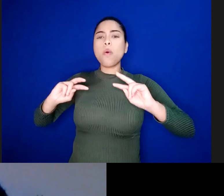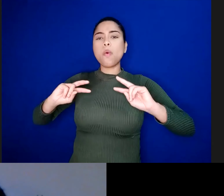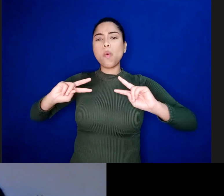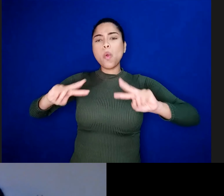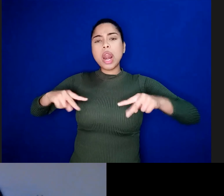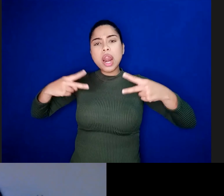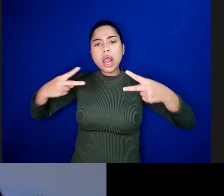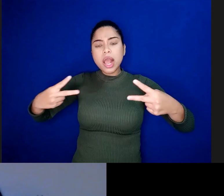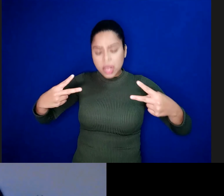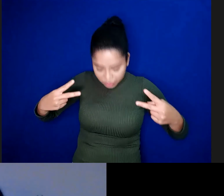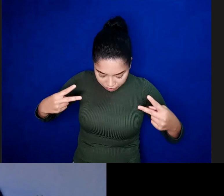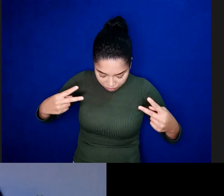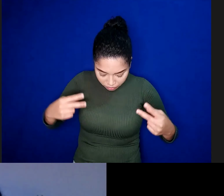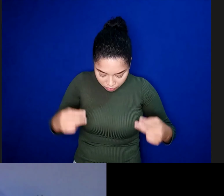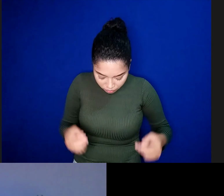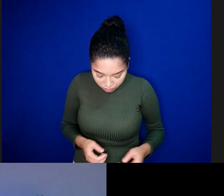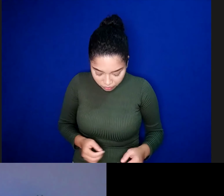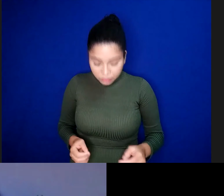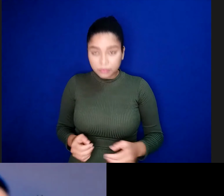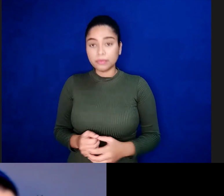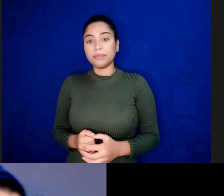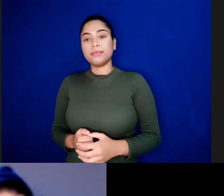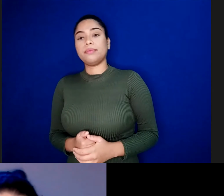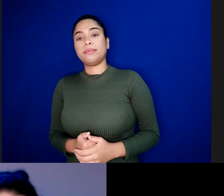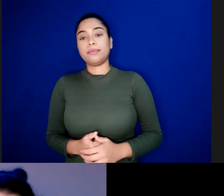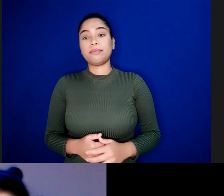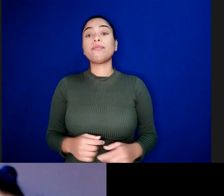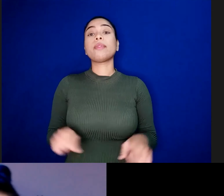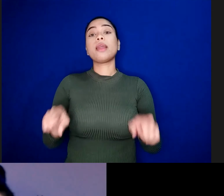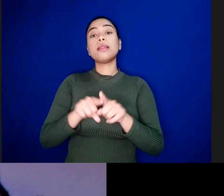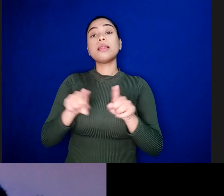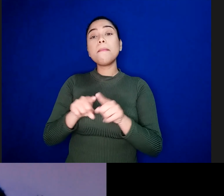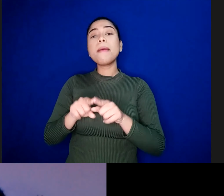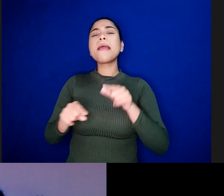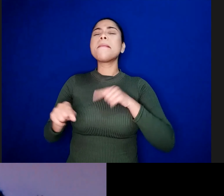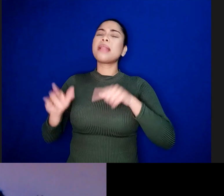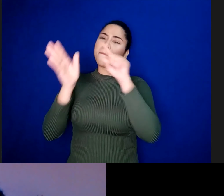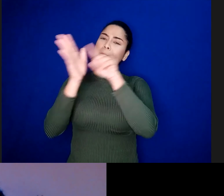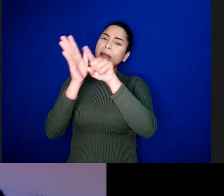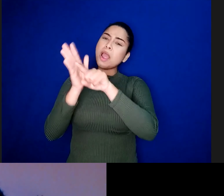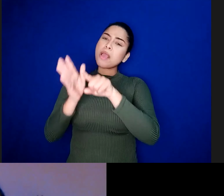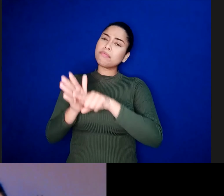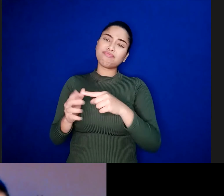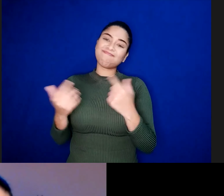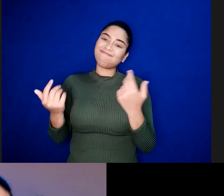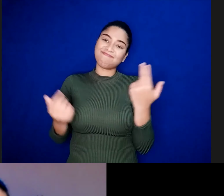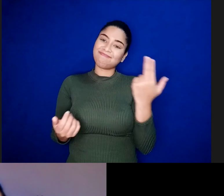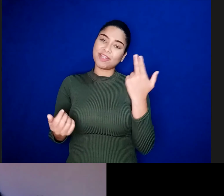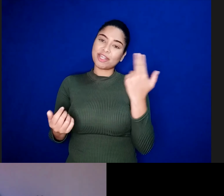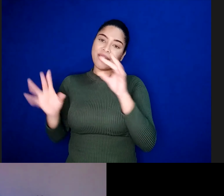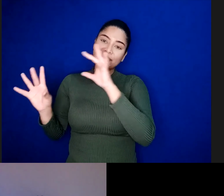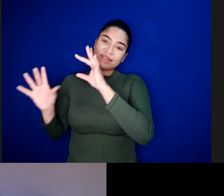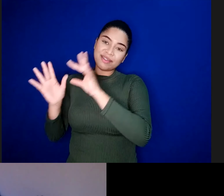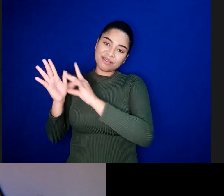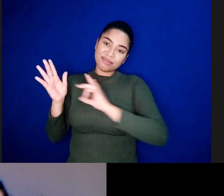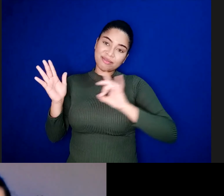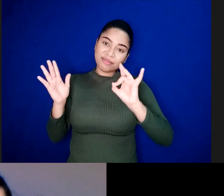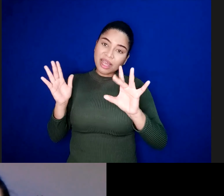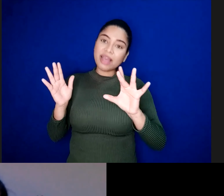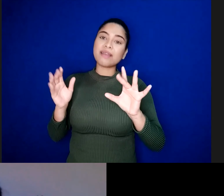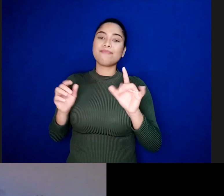dessas outras referências e também muitas outras perguntas que não deu tempo de fazer a é mas